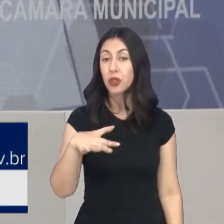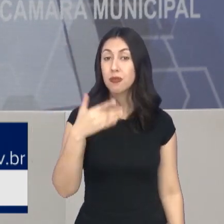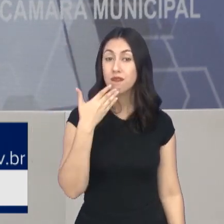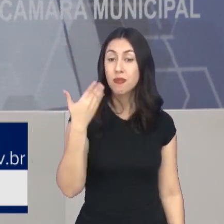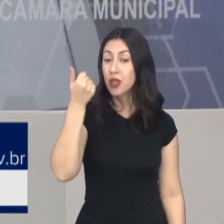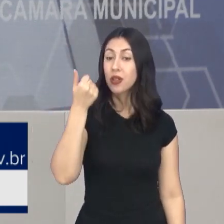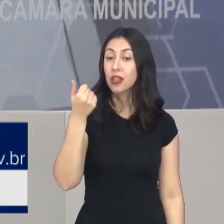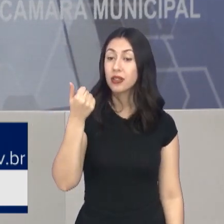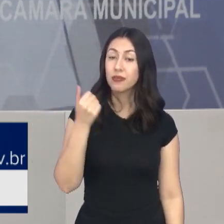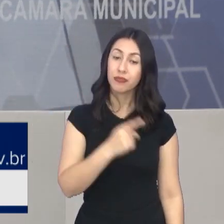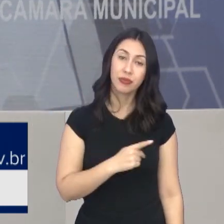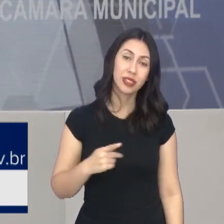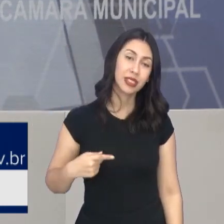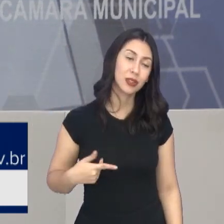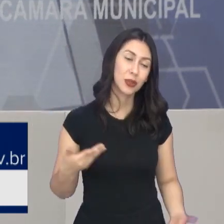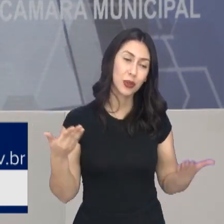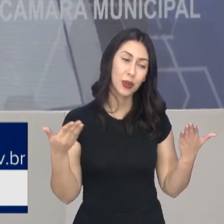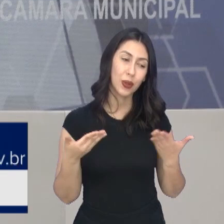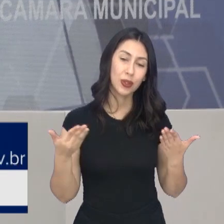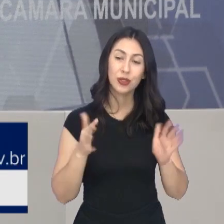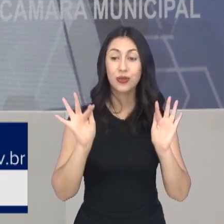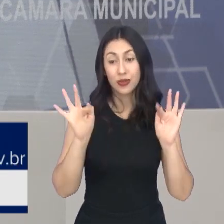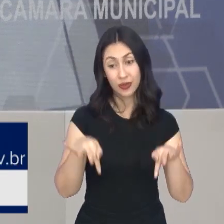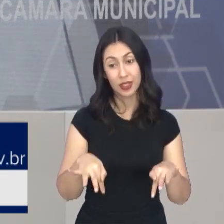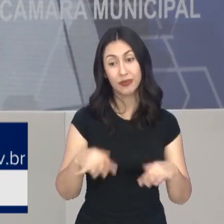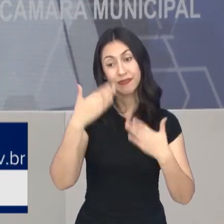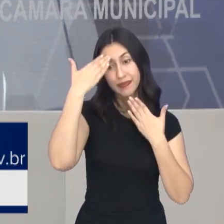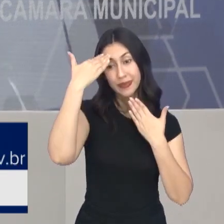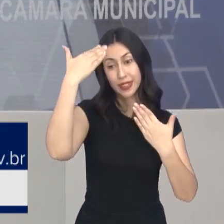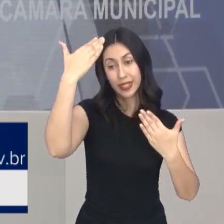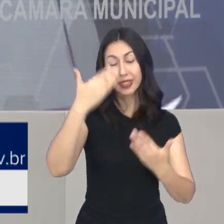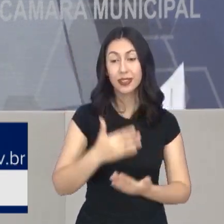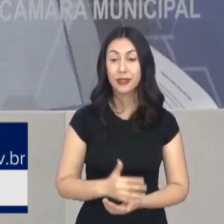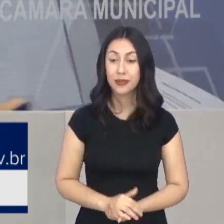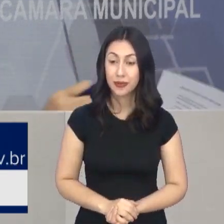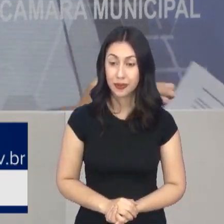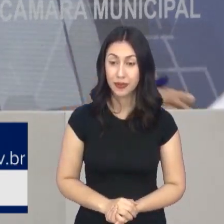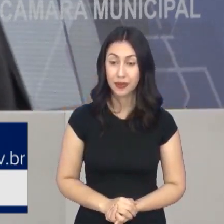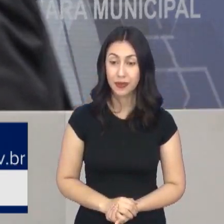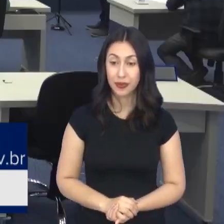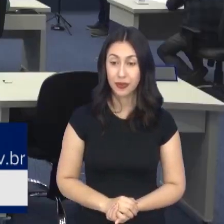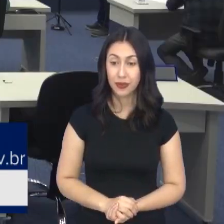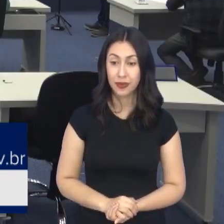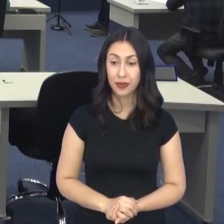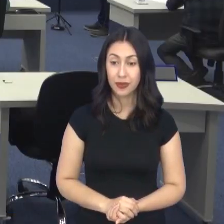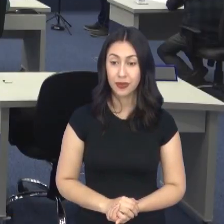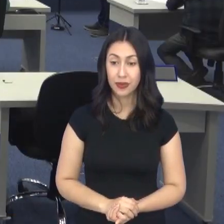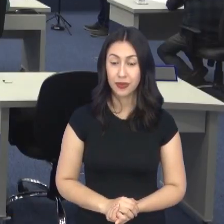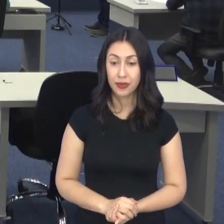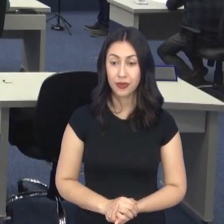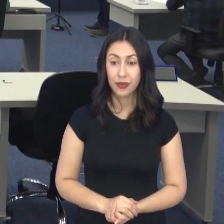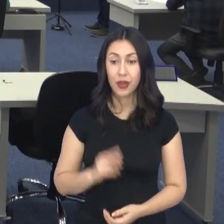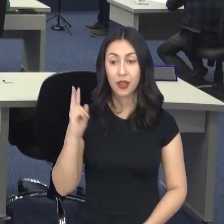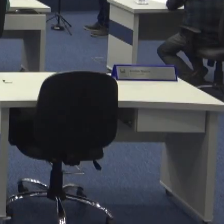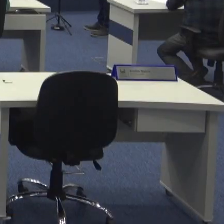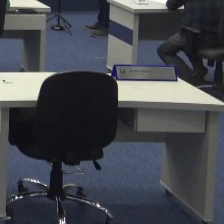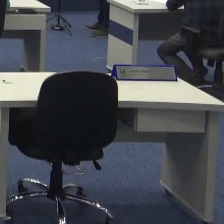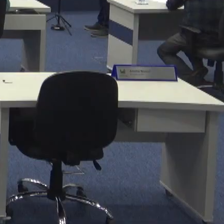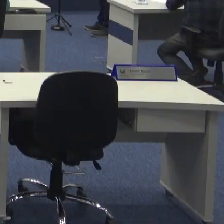dia. Senhor presidente, por hoje é só. Muito obrigado. Com a palavra, o vereador Marcão da